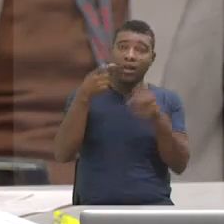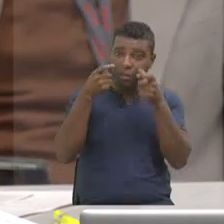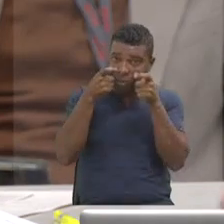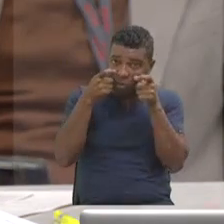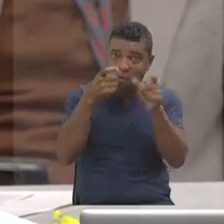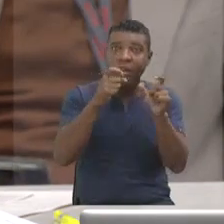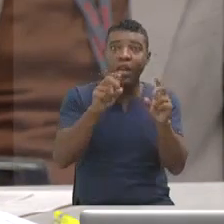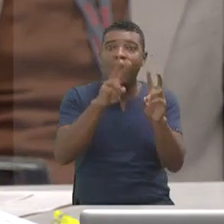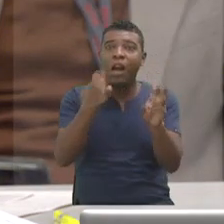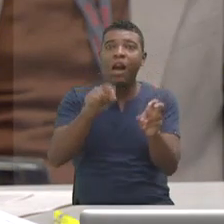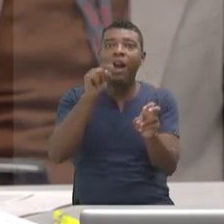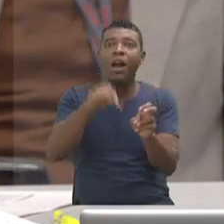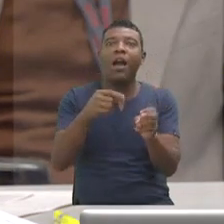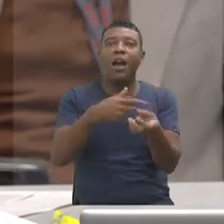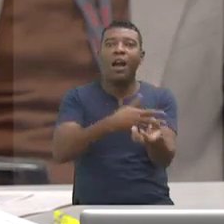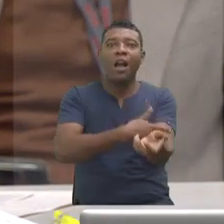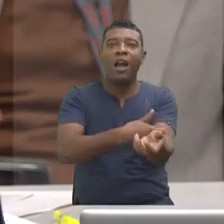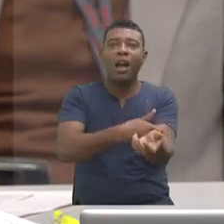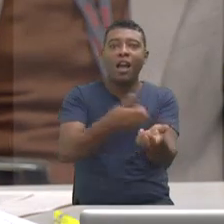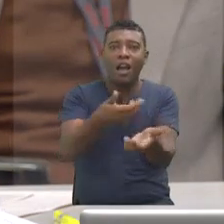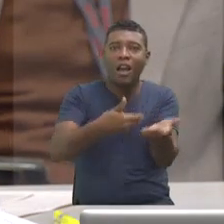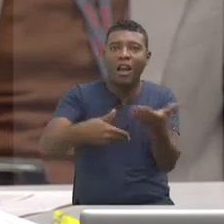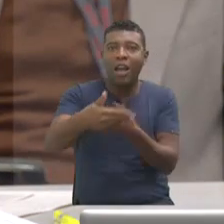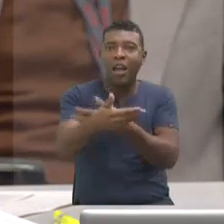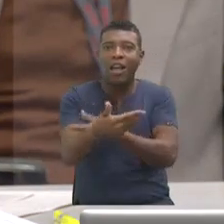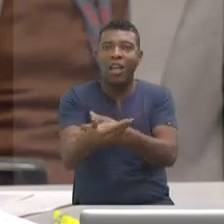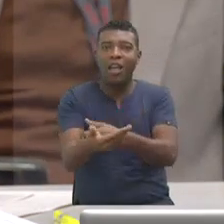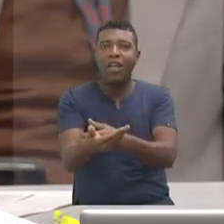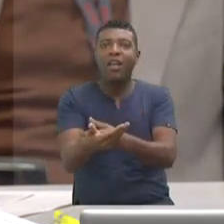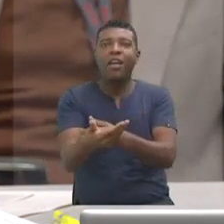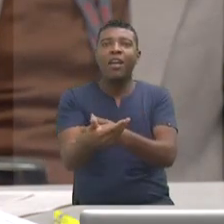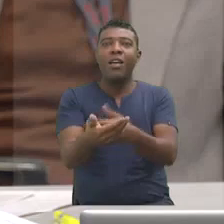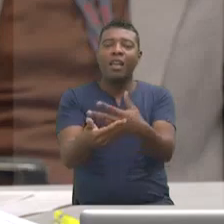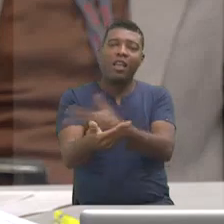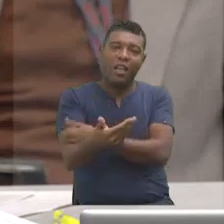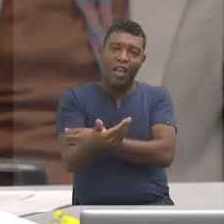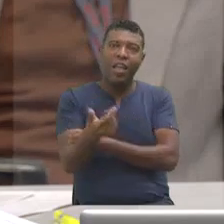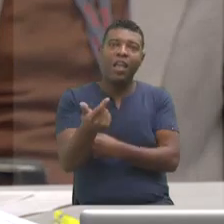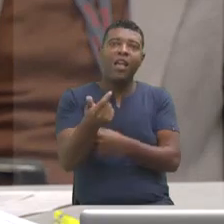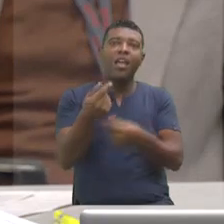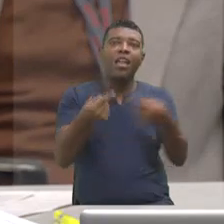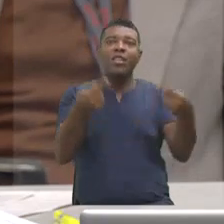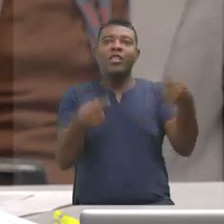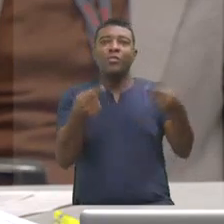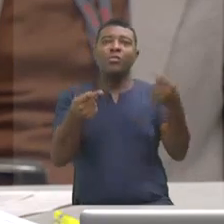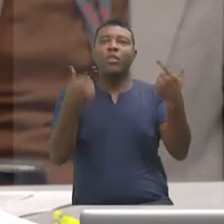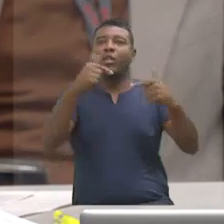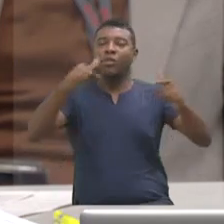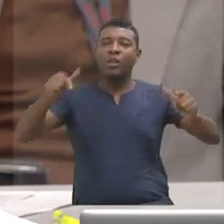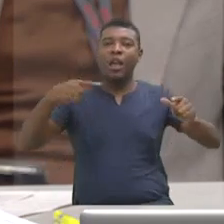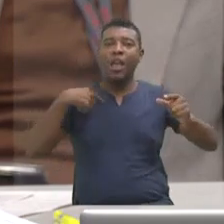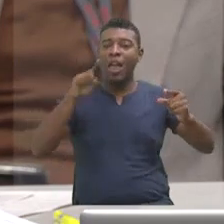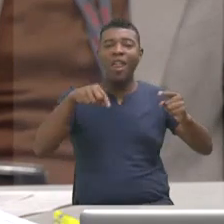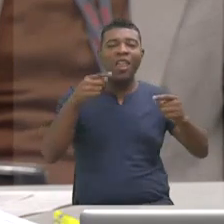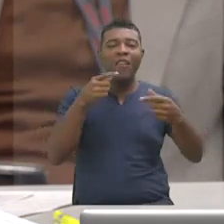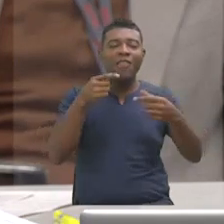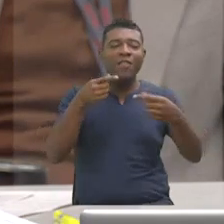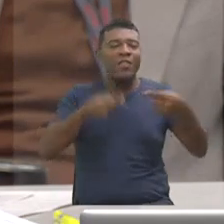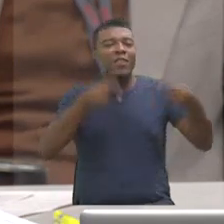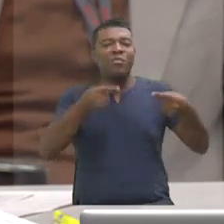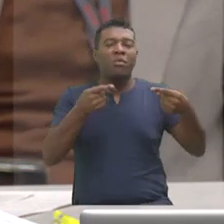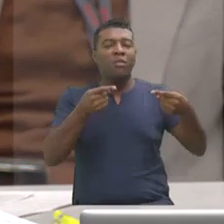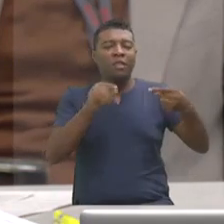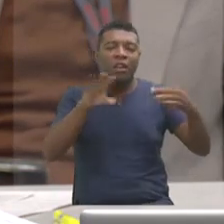mútuo de não se disputar este esta essa acesso e Se somar e